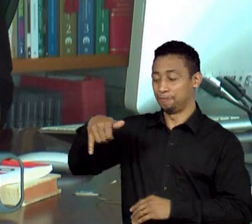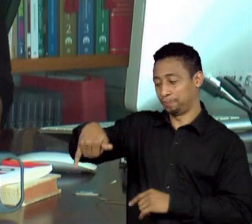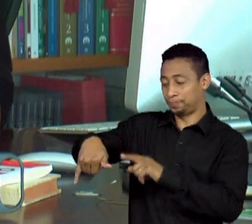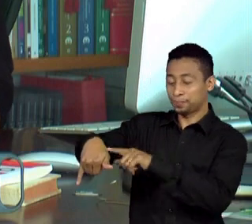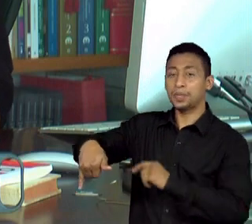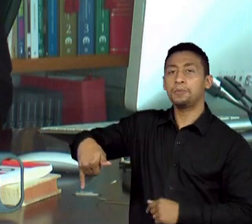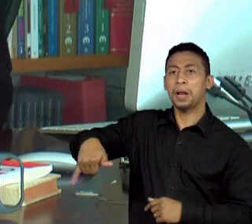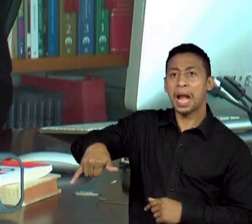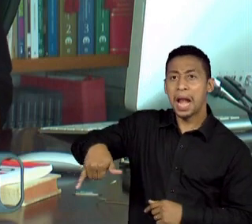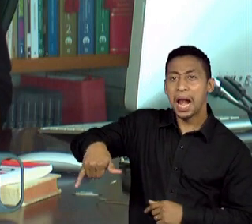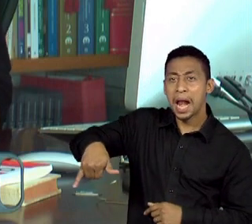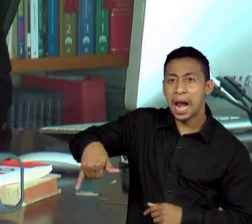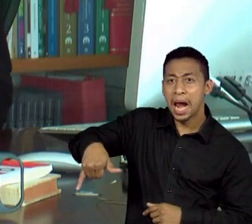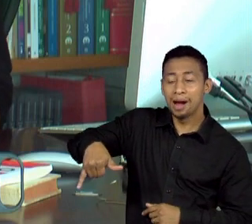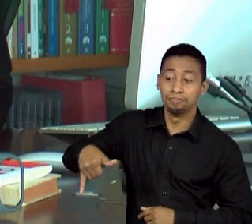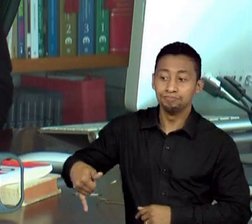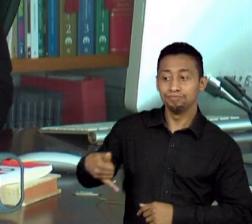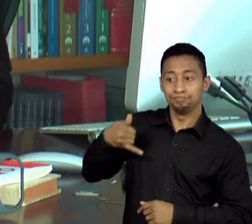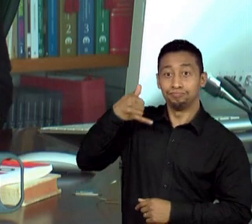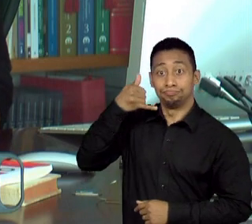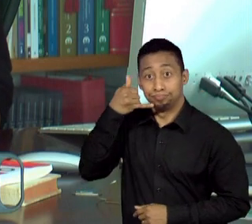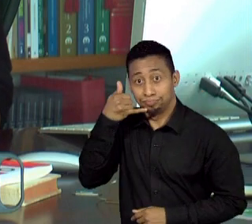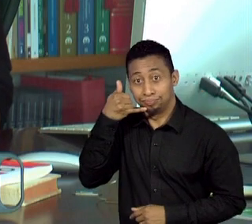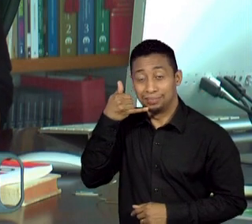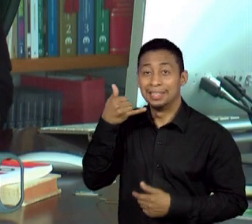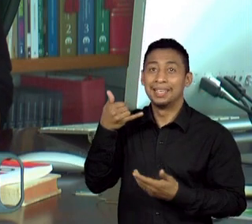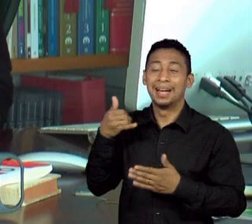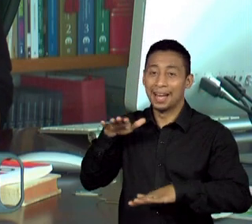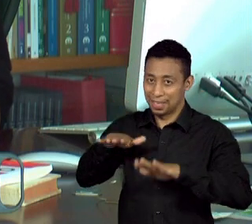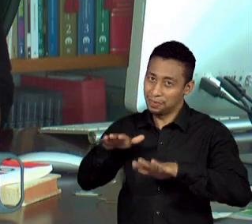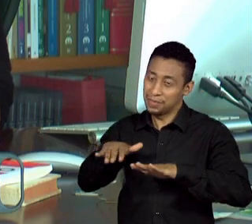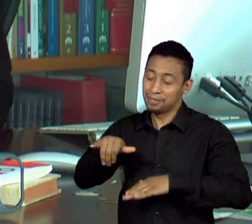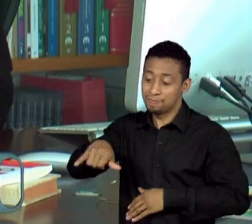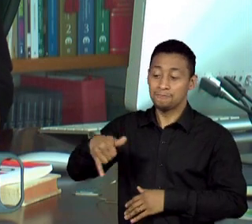anos, nós estamos fazendo 30 anos de parceria esse ano. E às vezes tocava